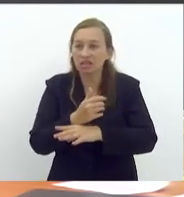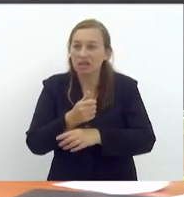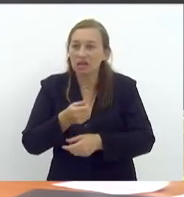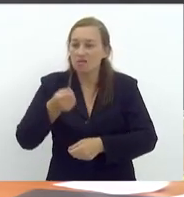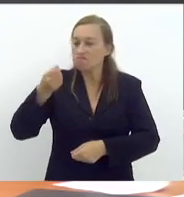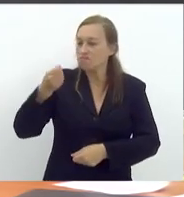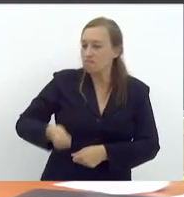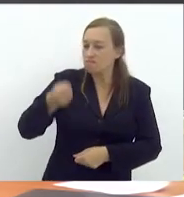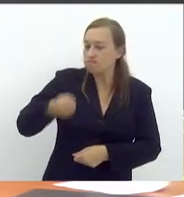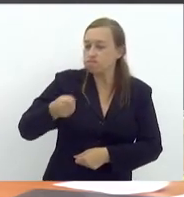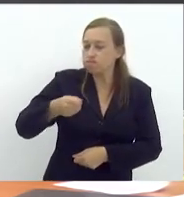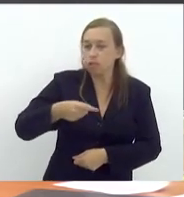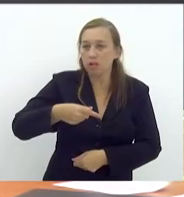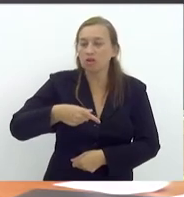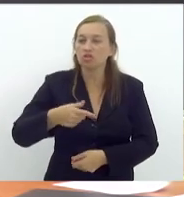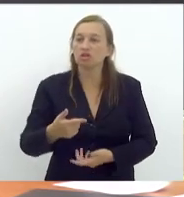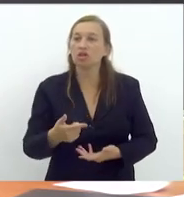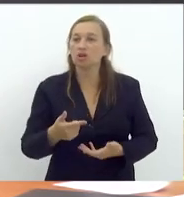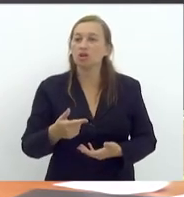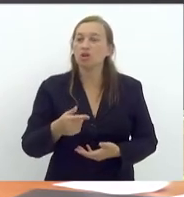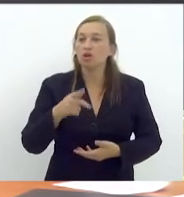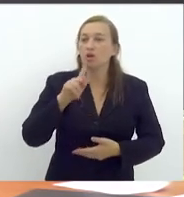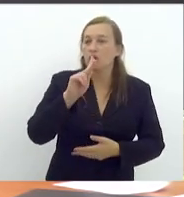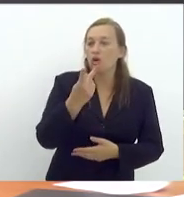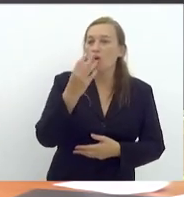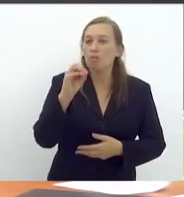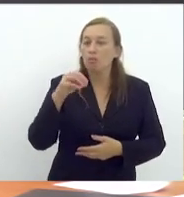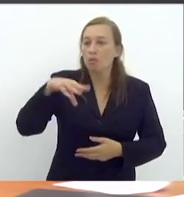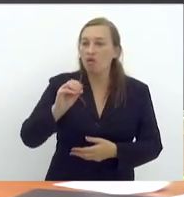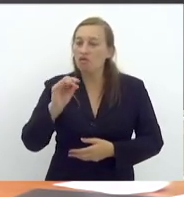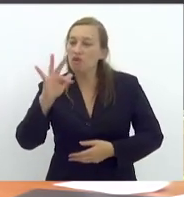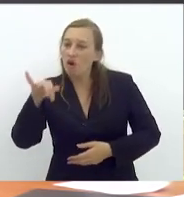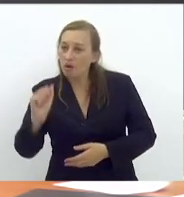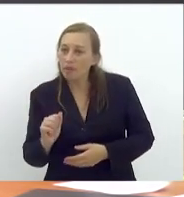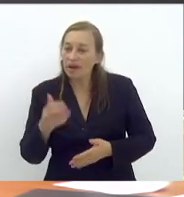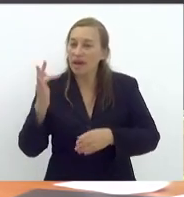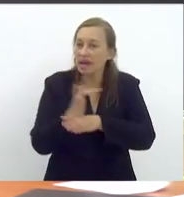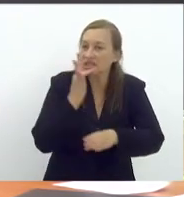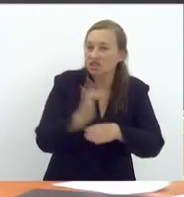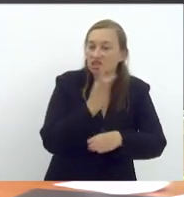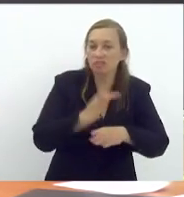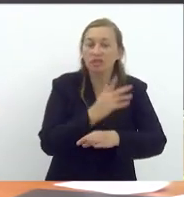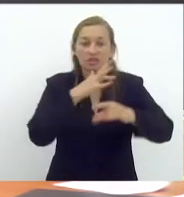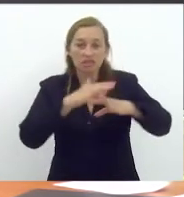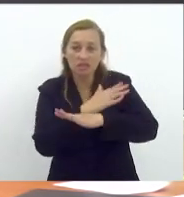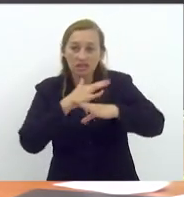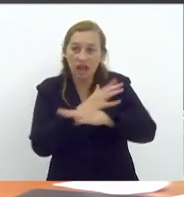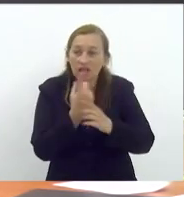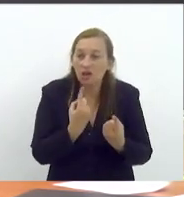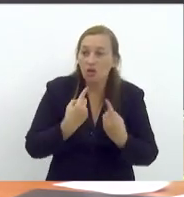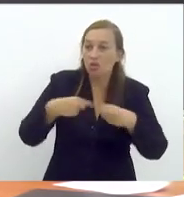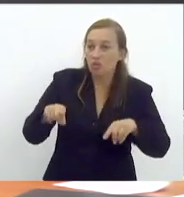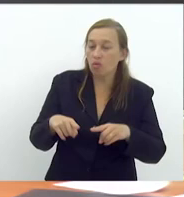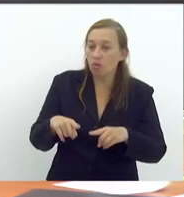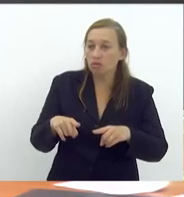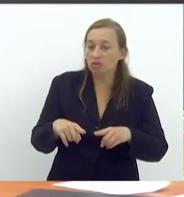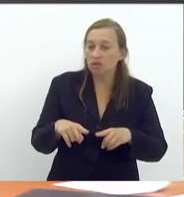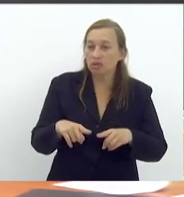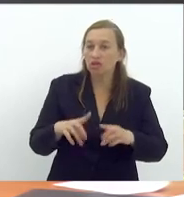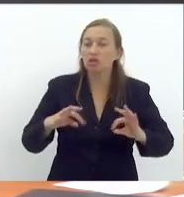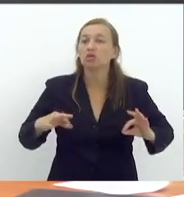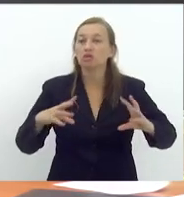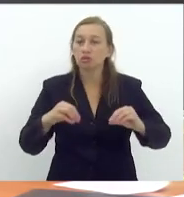racista homofóbica resistimos em movimento nessa cidade contrariando as estatísticas